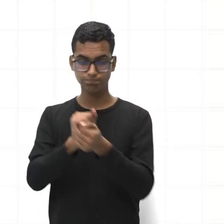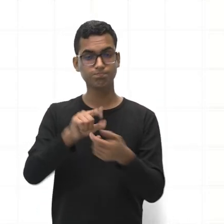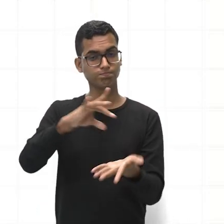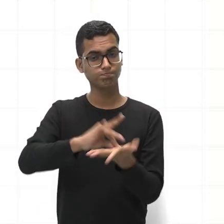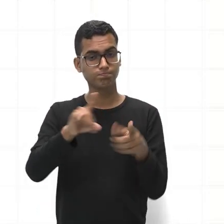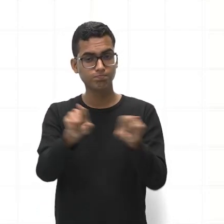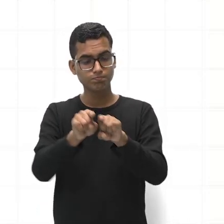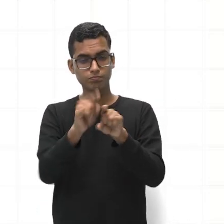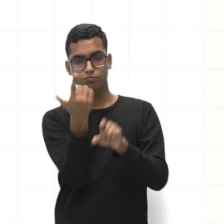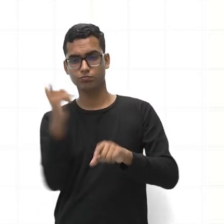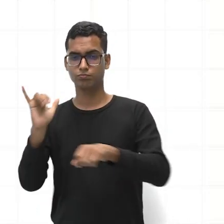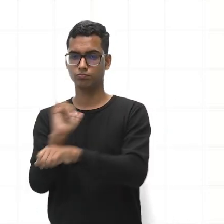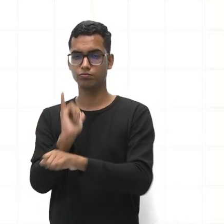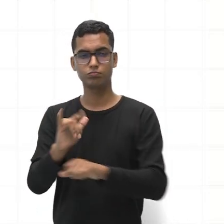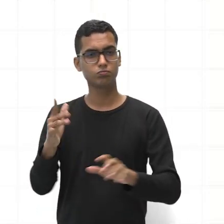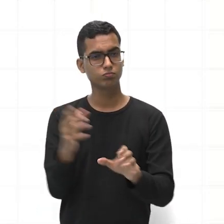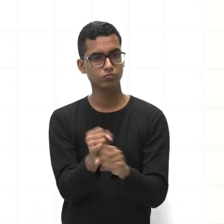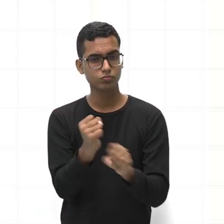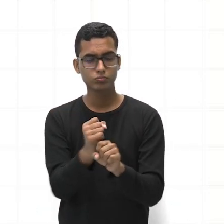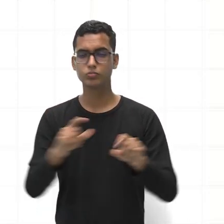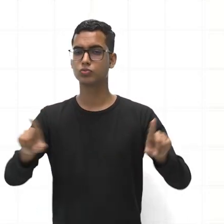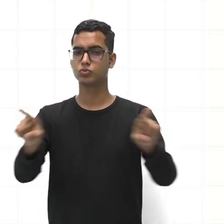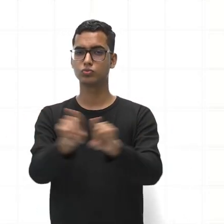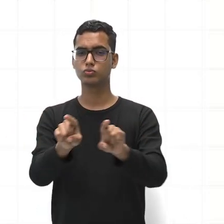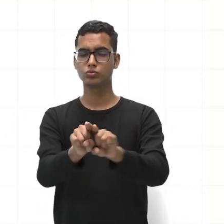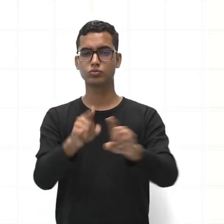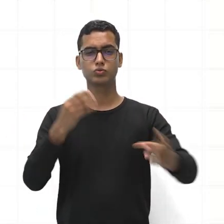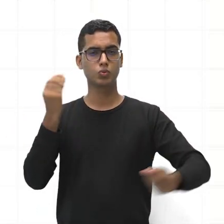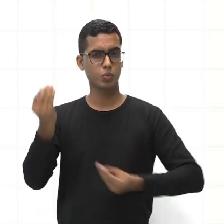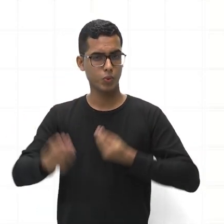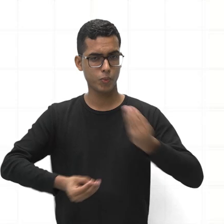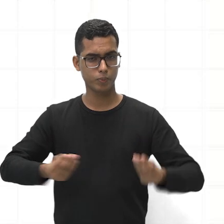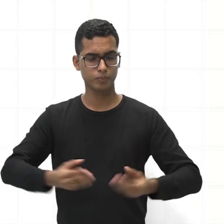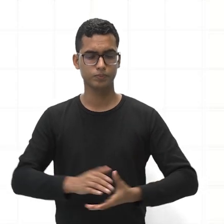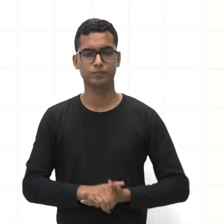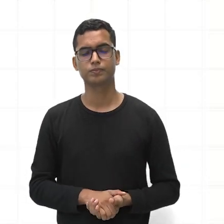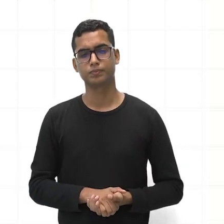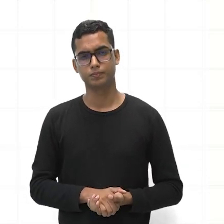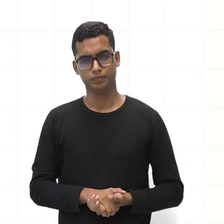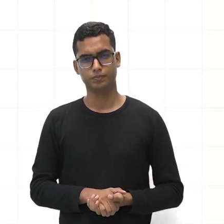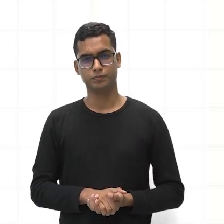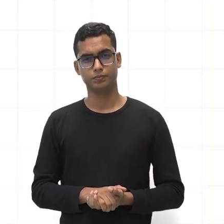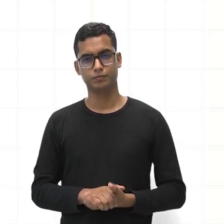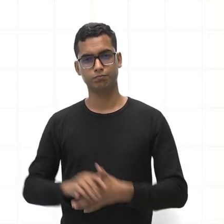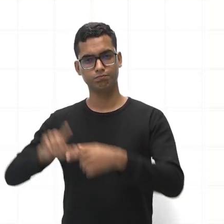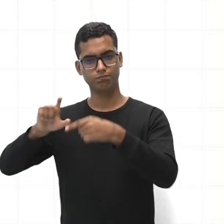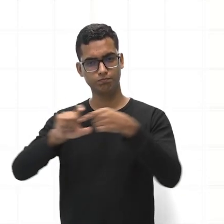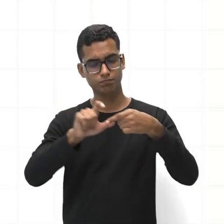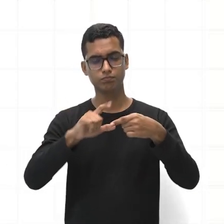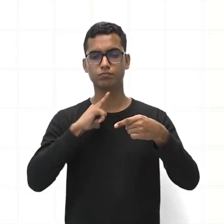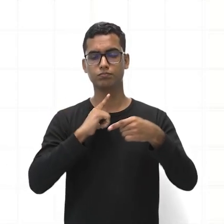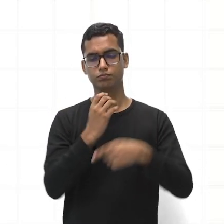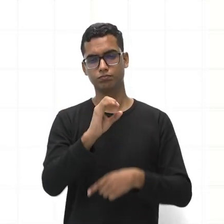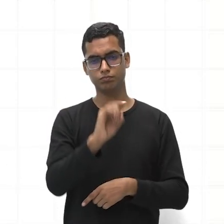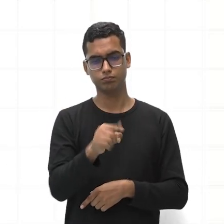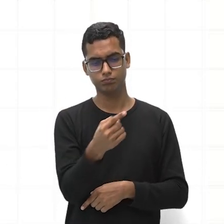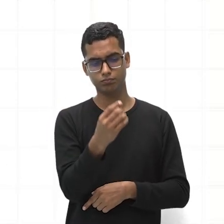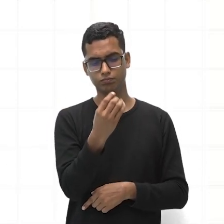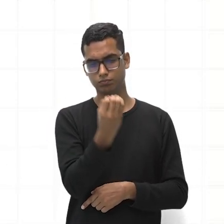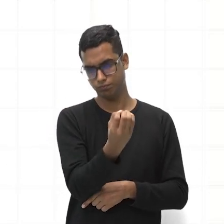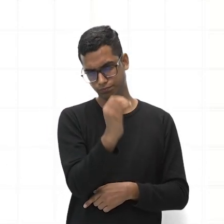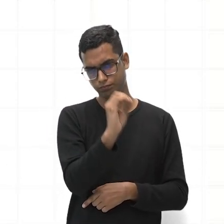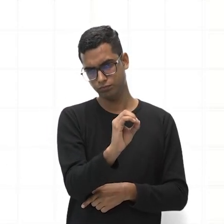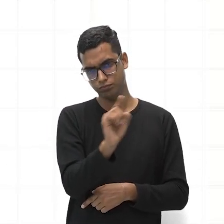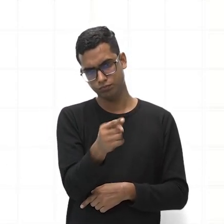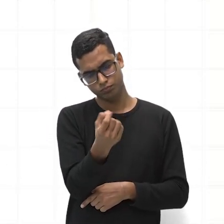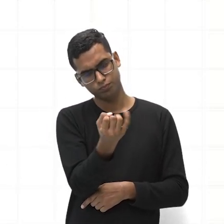calcular, escrever também essa nossa taxa percentual em forma de fração centesimal. Isso também facilita muito o